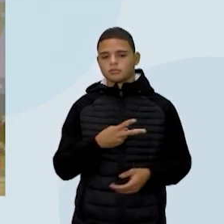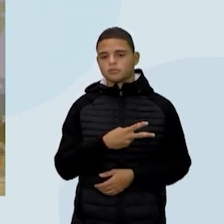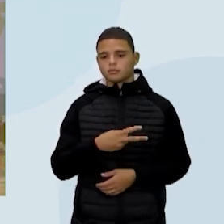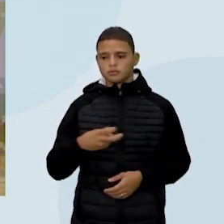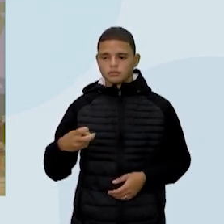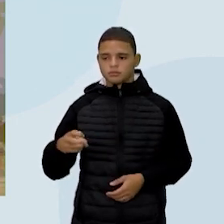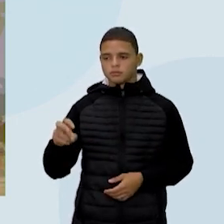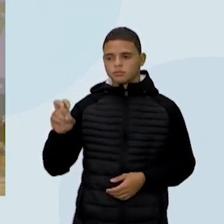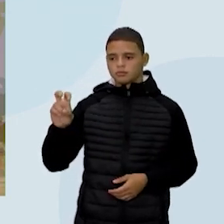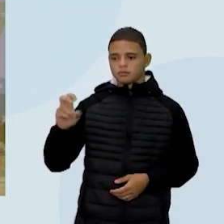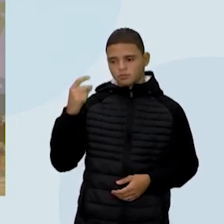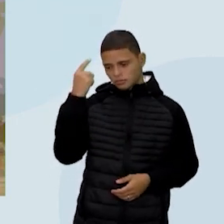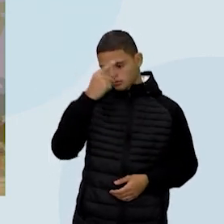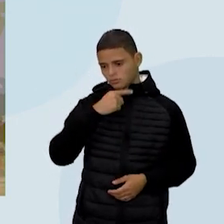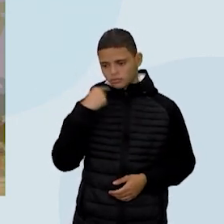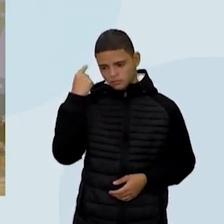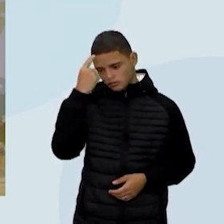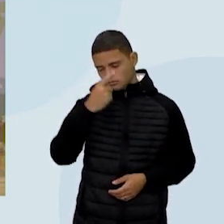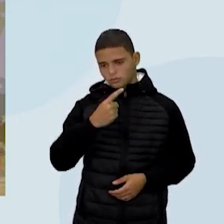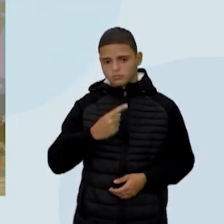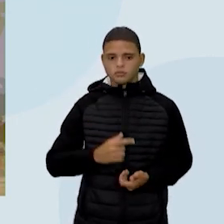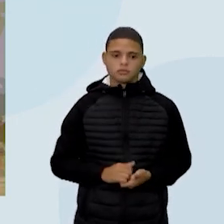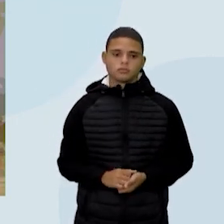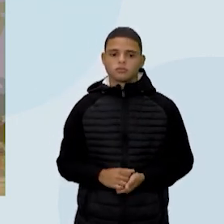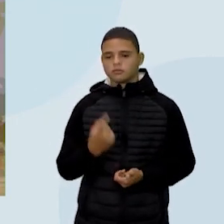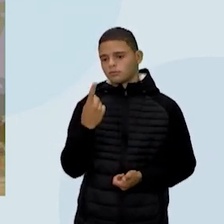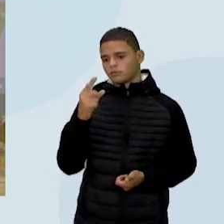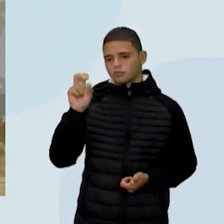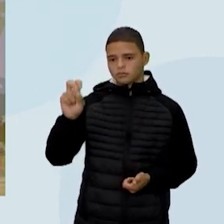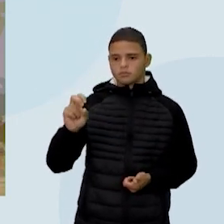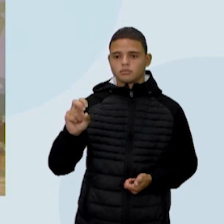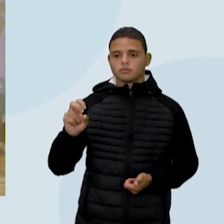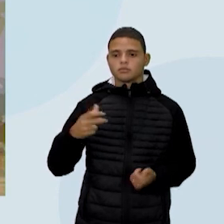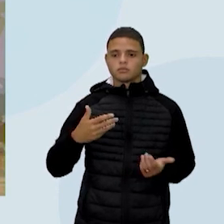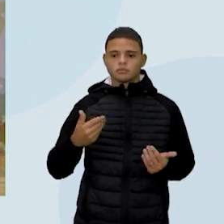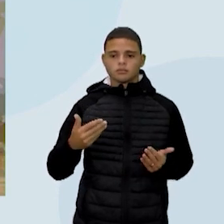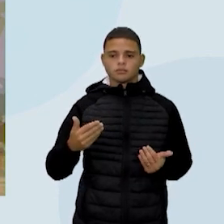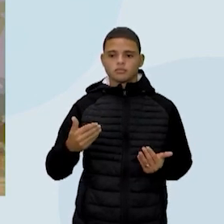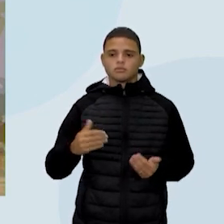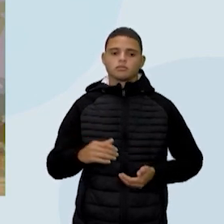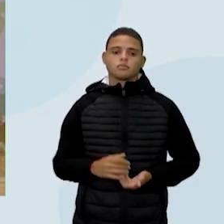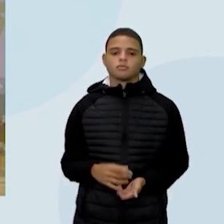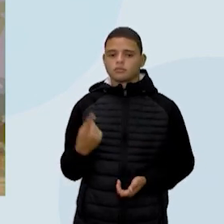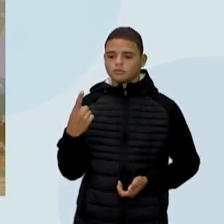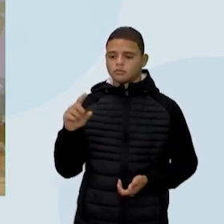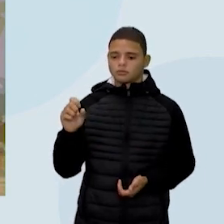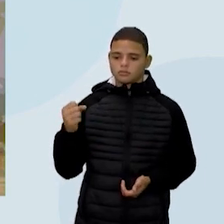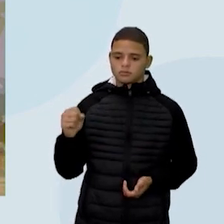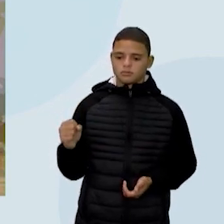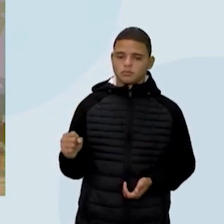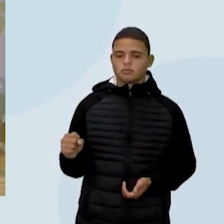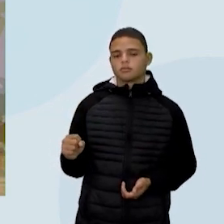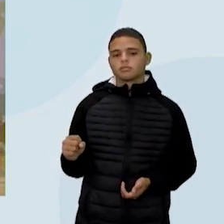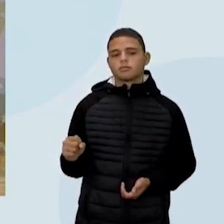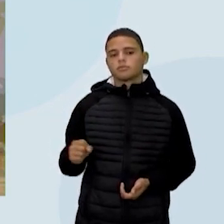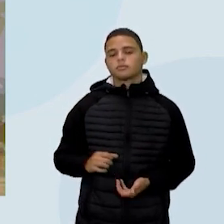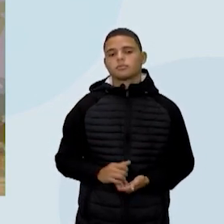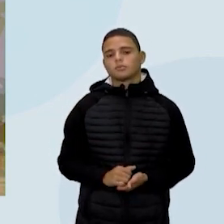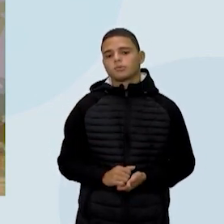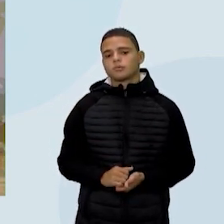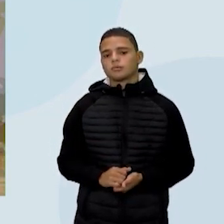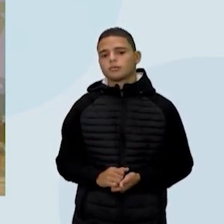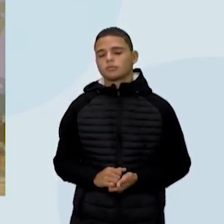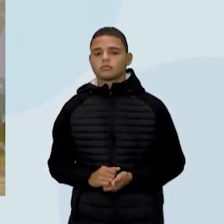a 5 horas. Ou seja, 15 jovens fazem 6 horas, 18 jovens fazem em 5